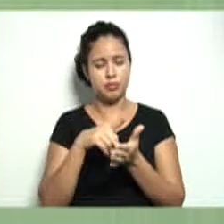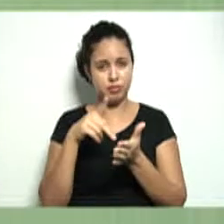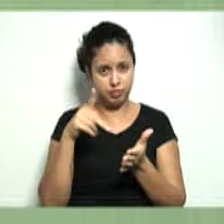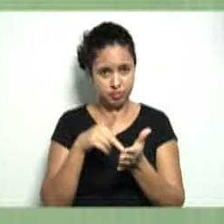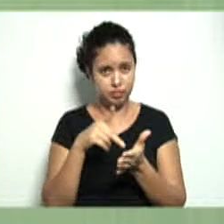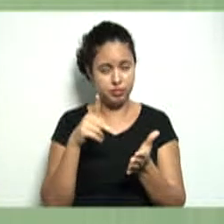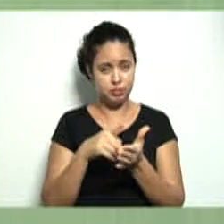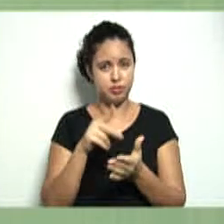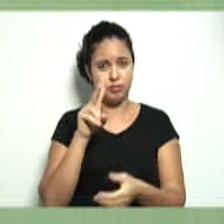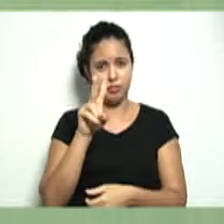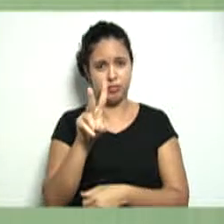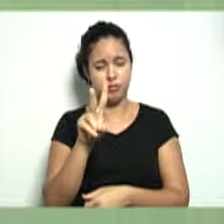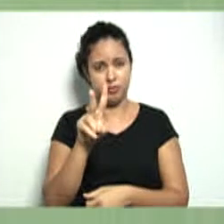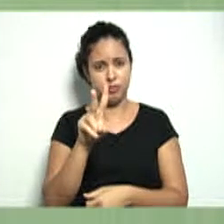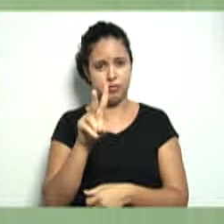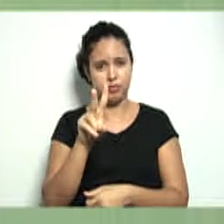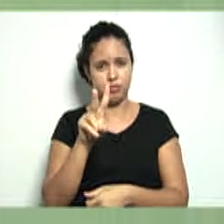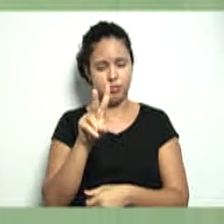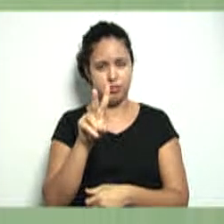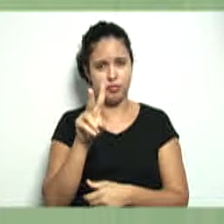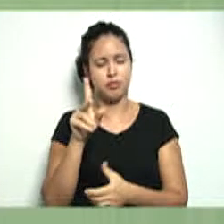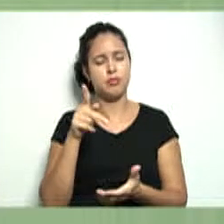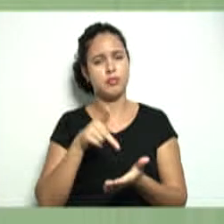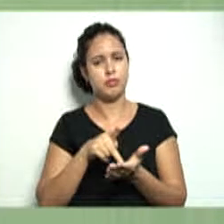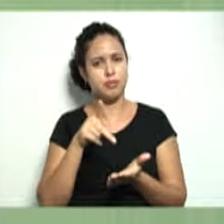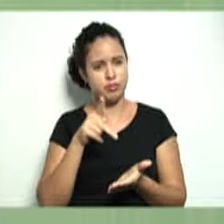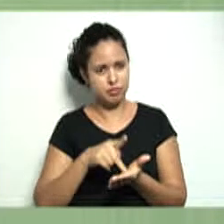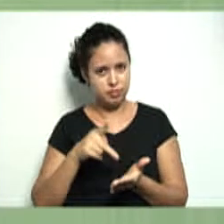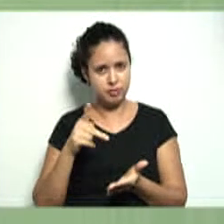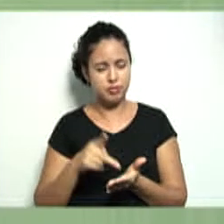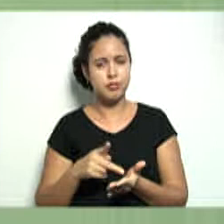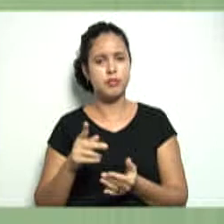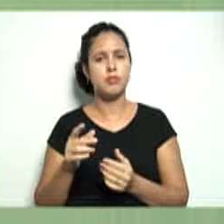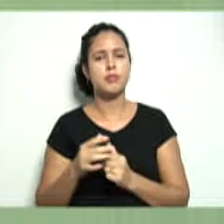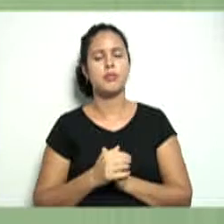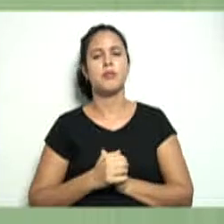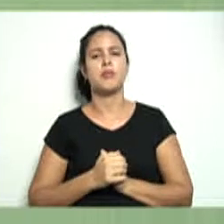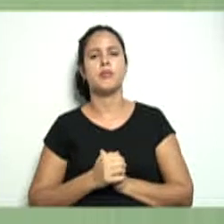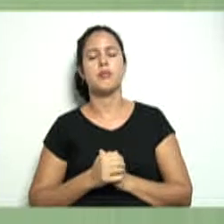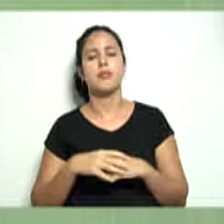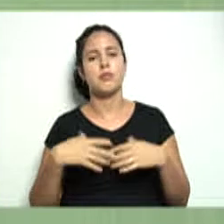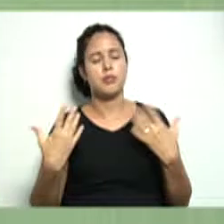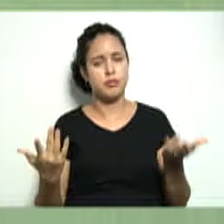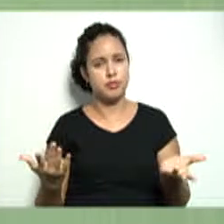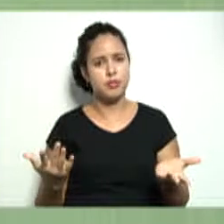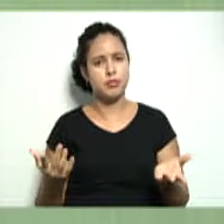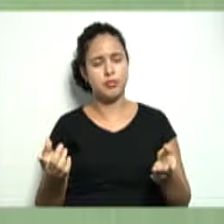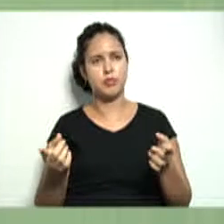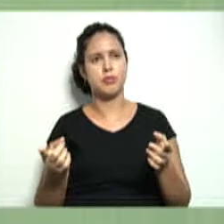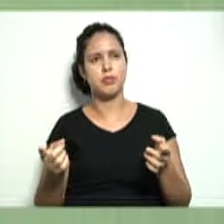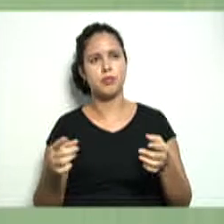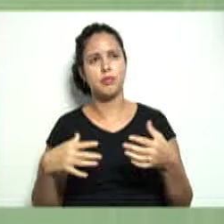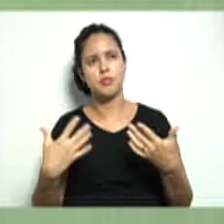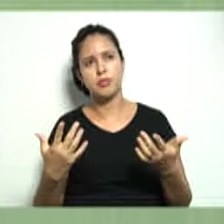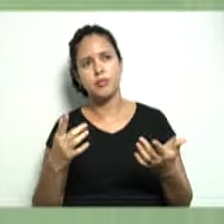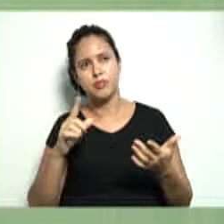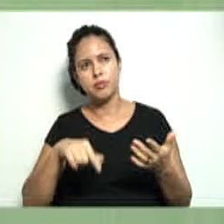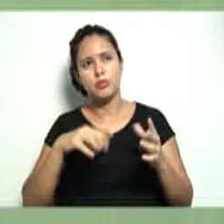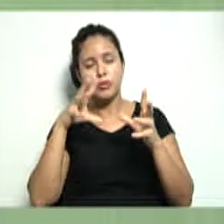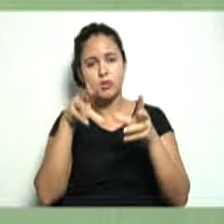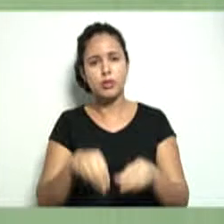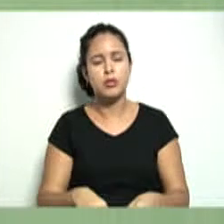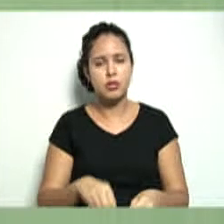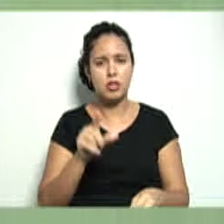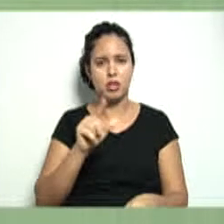Verdadeira! Exatamente. Essa é uma questão verdadeira. Então, aqui nessa primeira etapa,